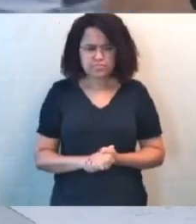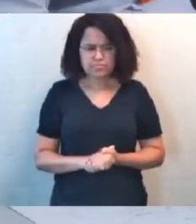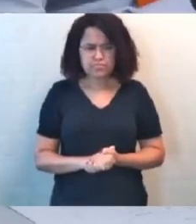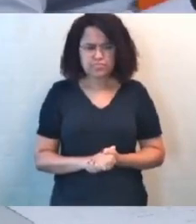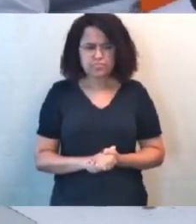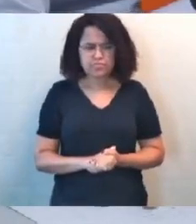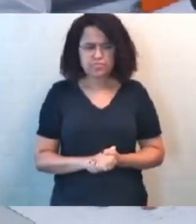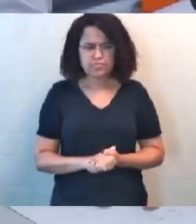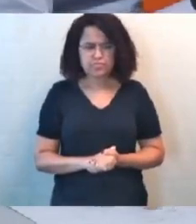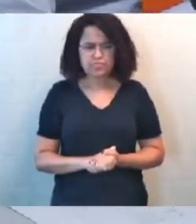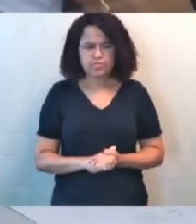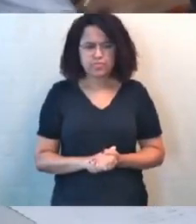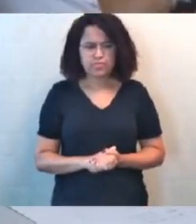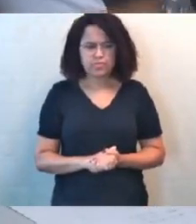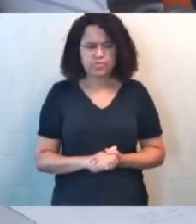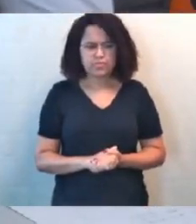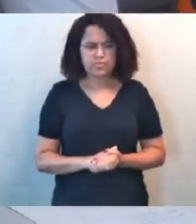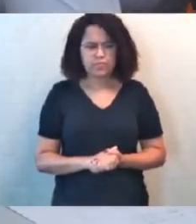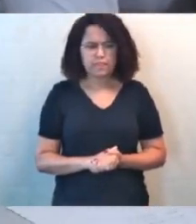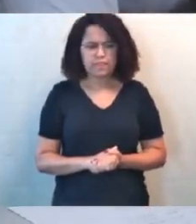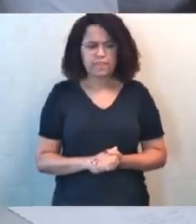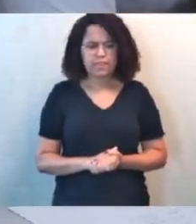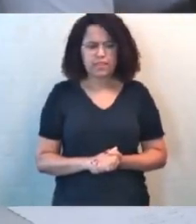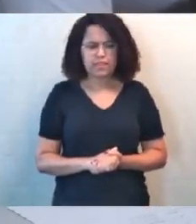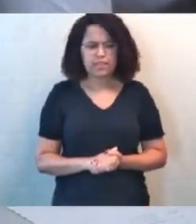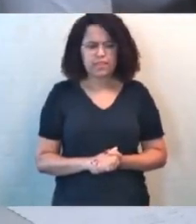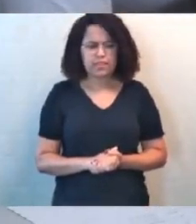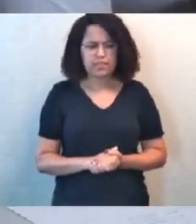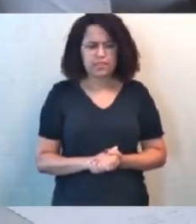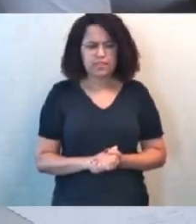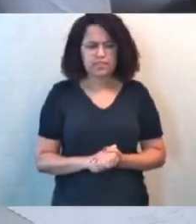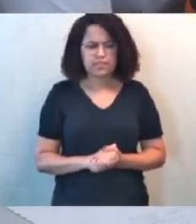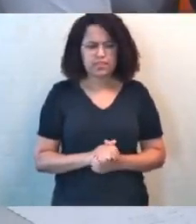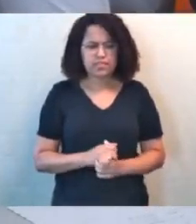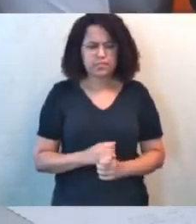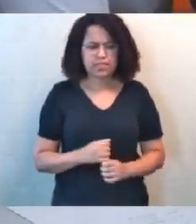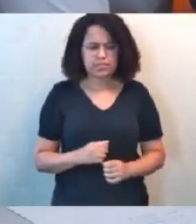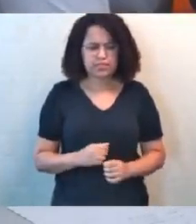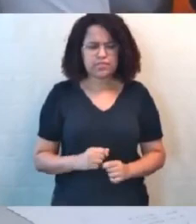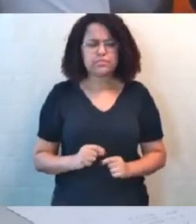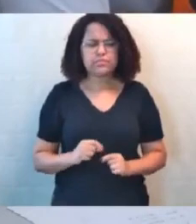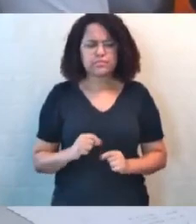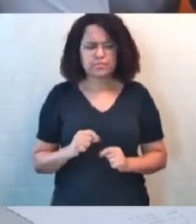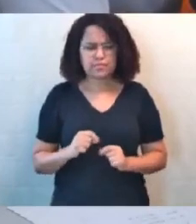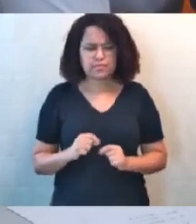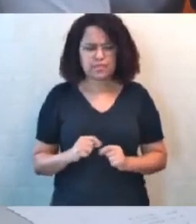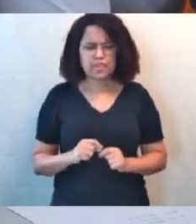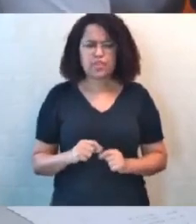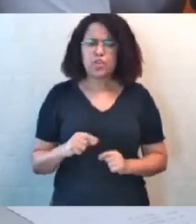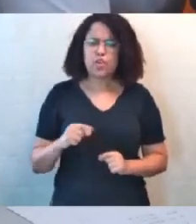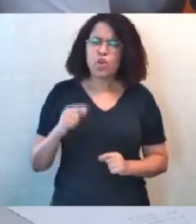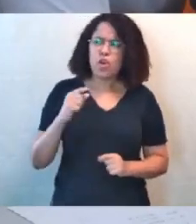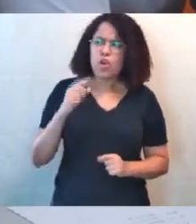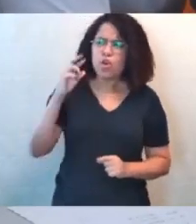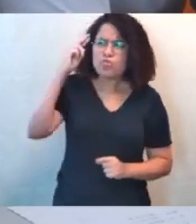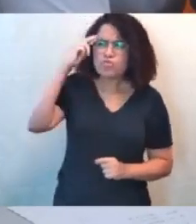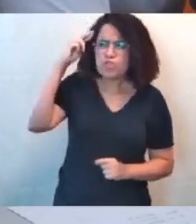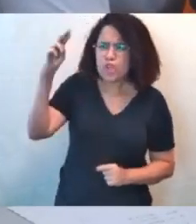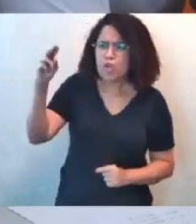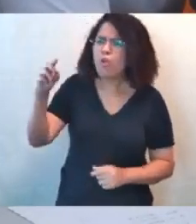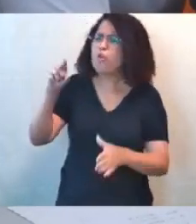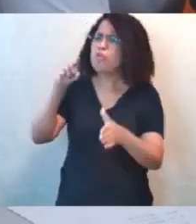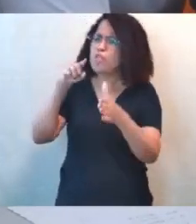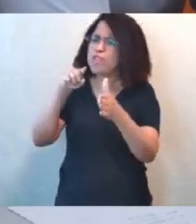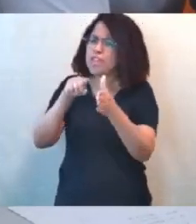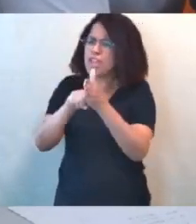CPI. O que eu peço para o senhor, que o senhor tem que olhar para isso, o senhor tem que cobrar essas fiscalizações. A gente está levando, a gente